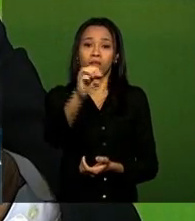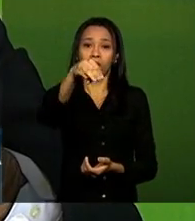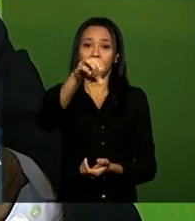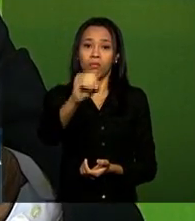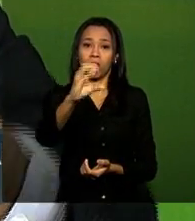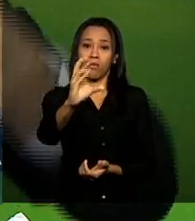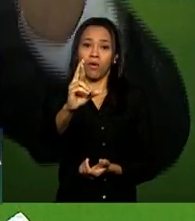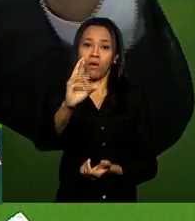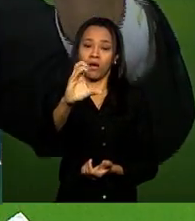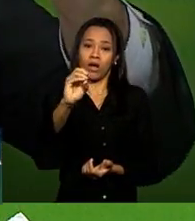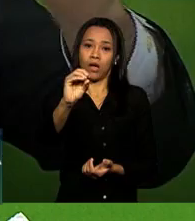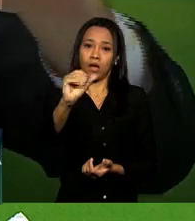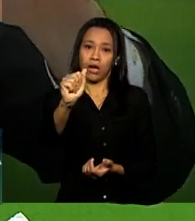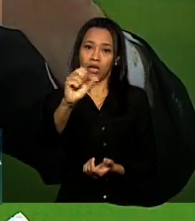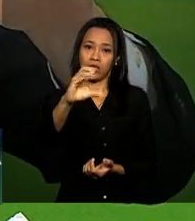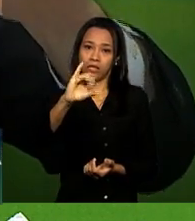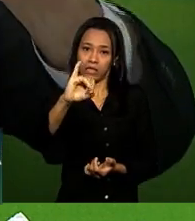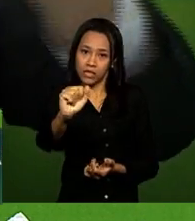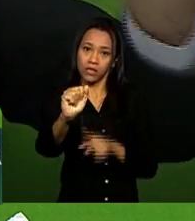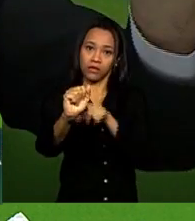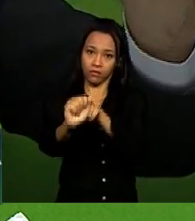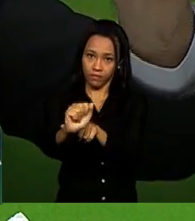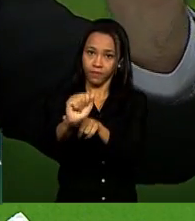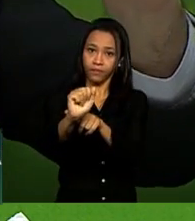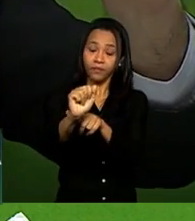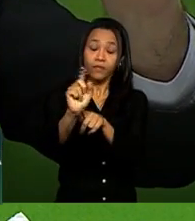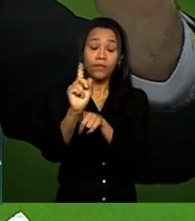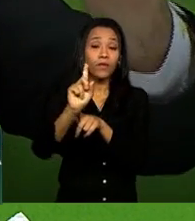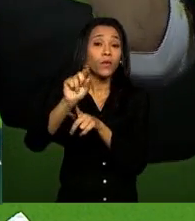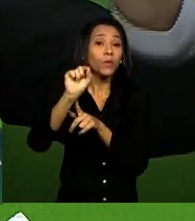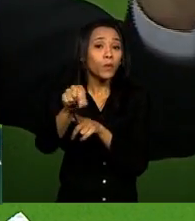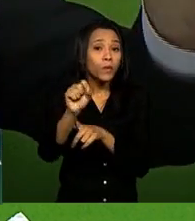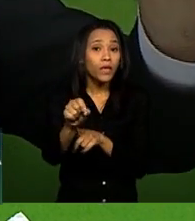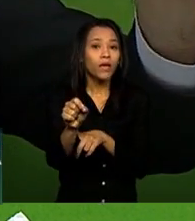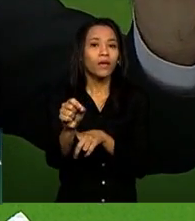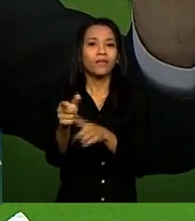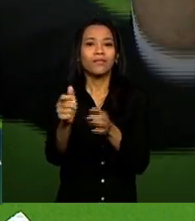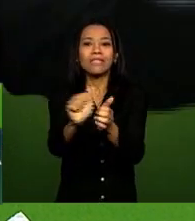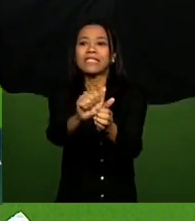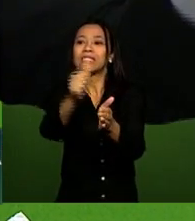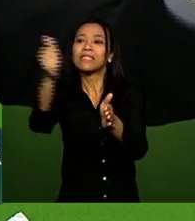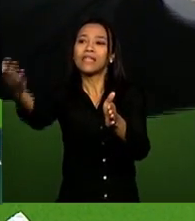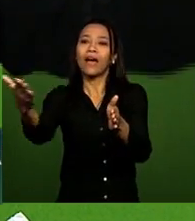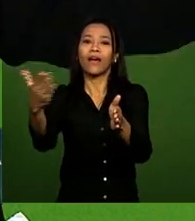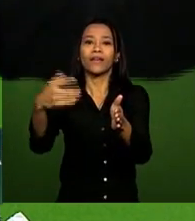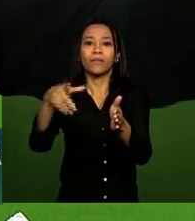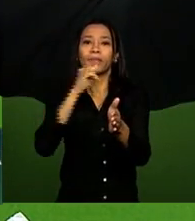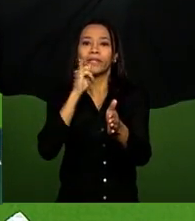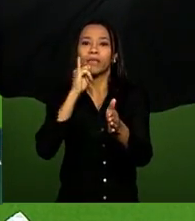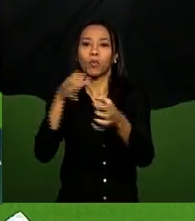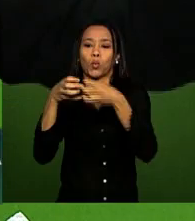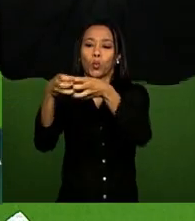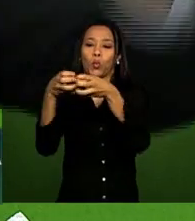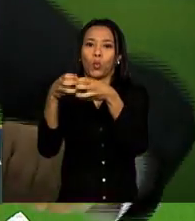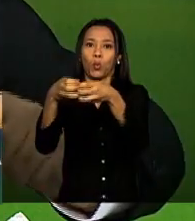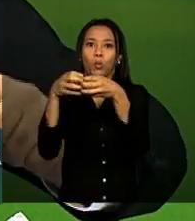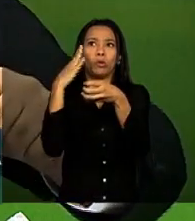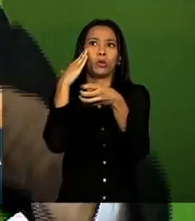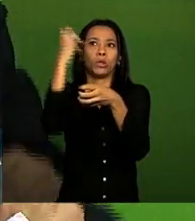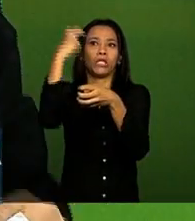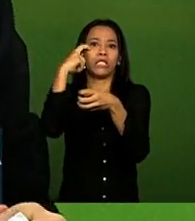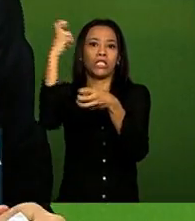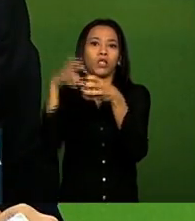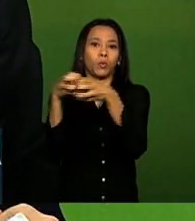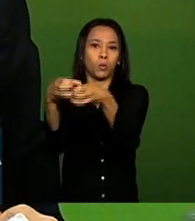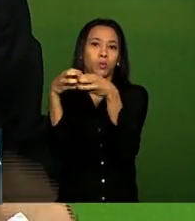qualifica se afasta de uma ideia de uma democracia formal de cúpula das elites e desce